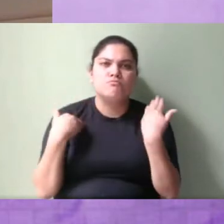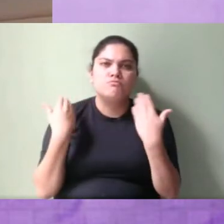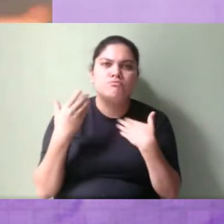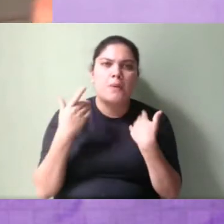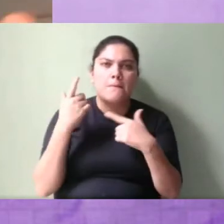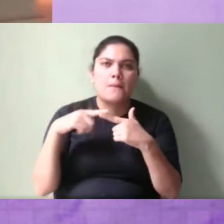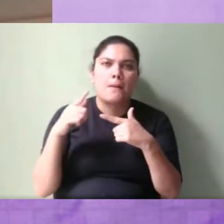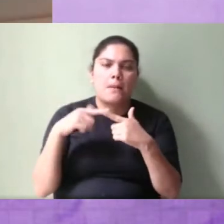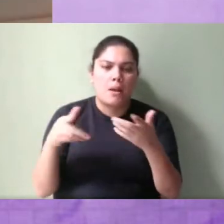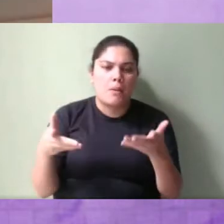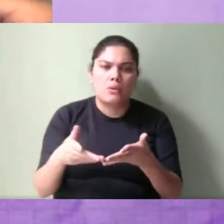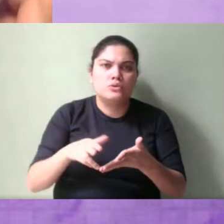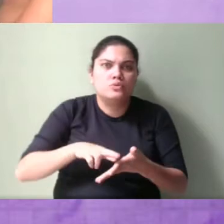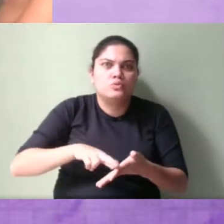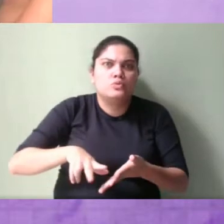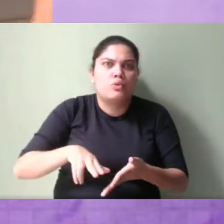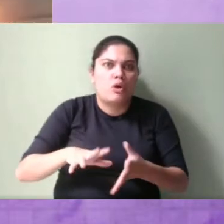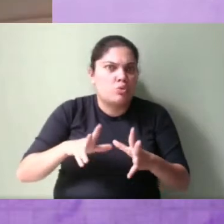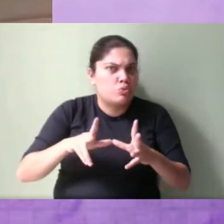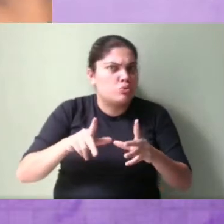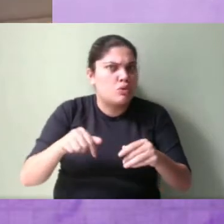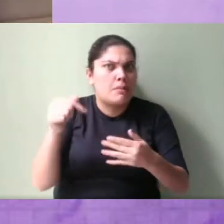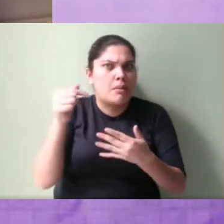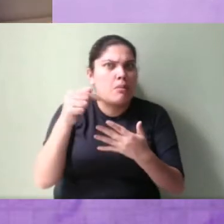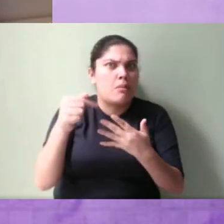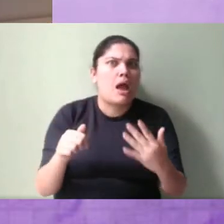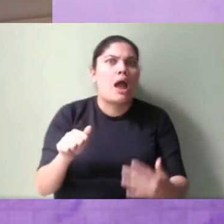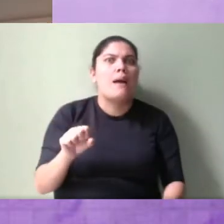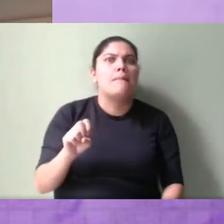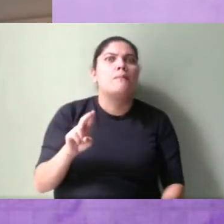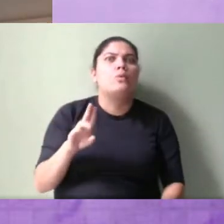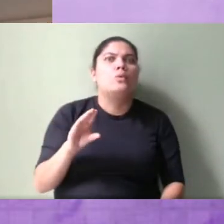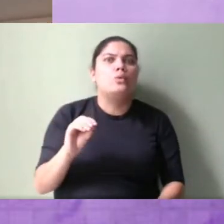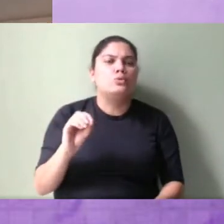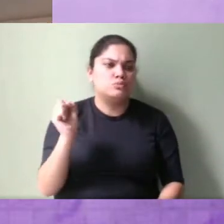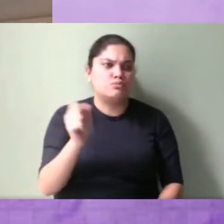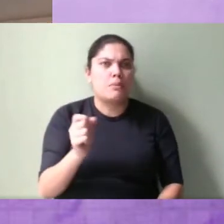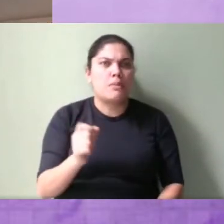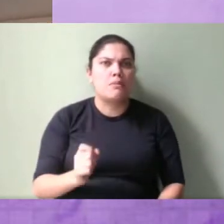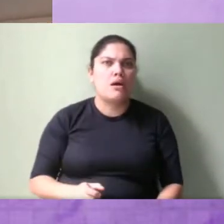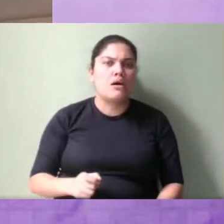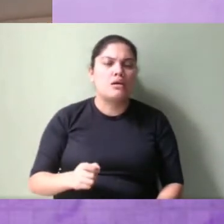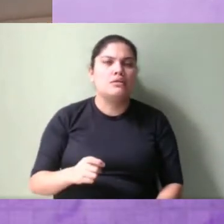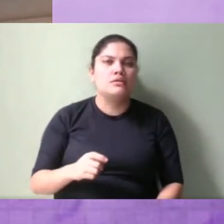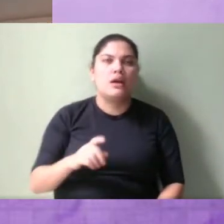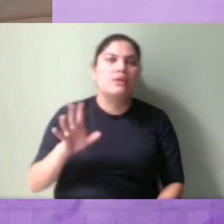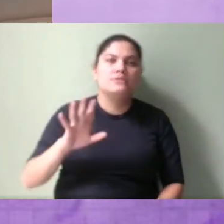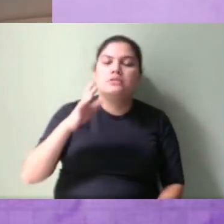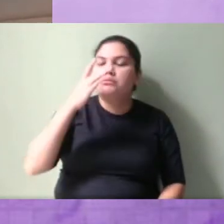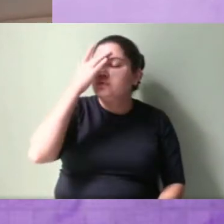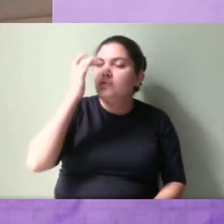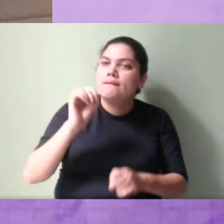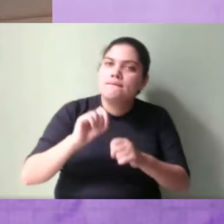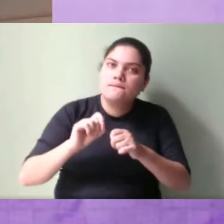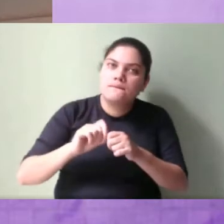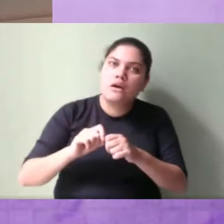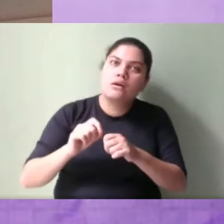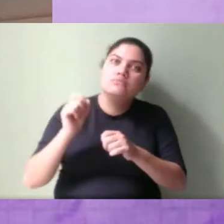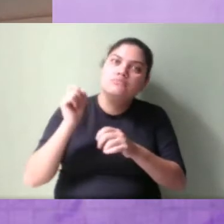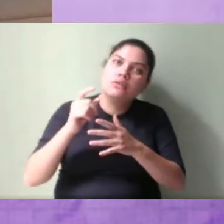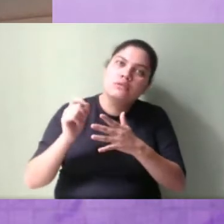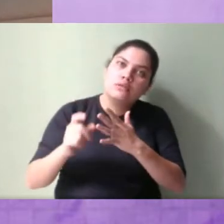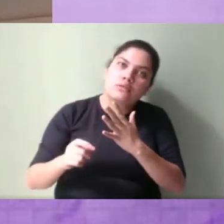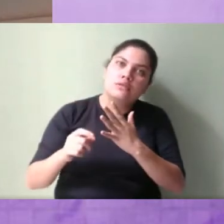no teu passado os caras com quem você saiu, ou as meninas com quem você saiu, e vou transformar isso num problema atual que não é. Tudo isso é abuso,